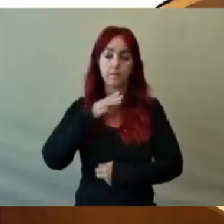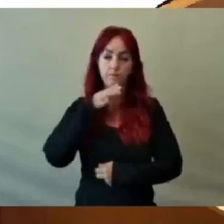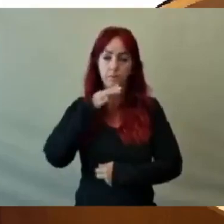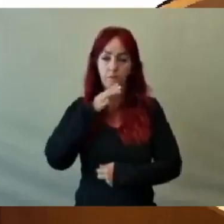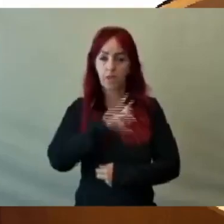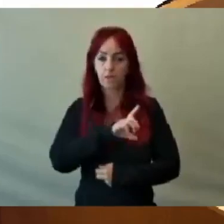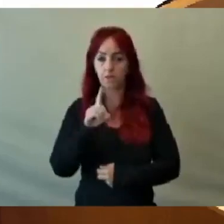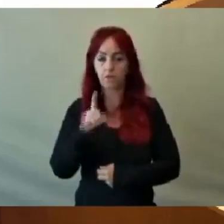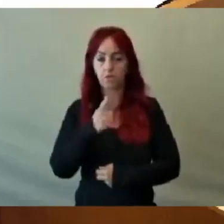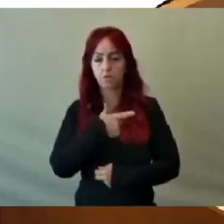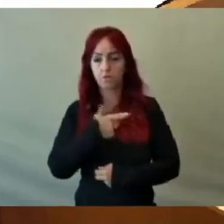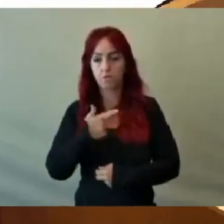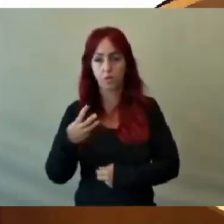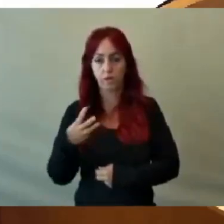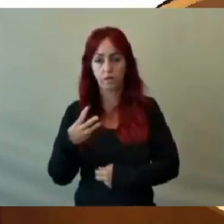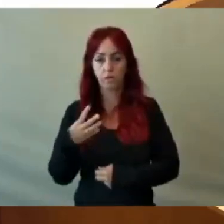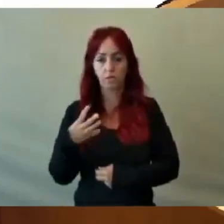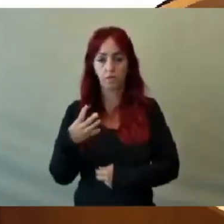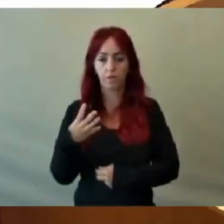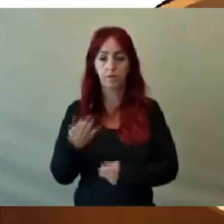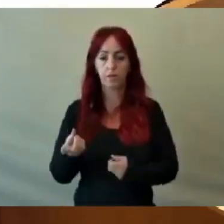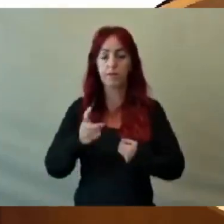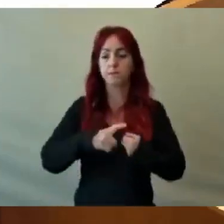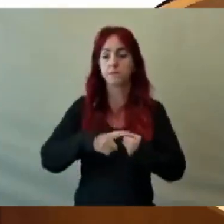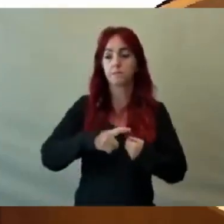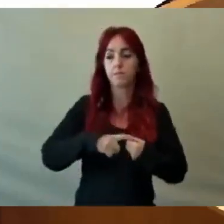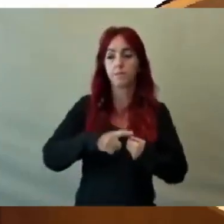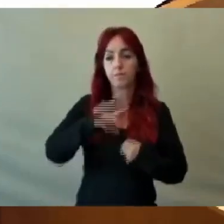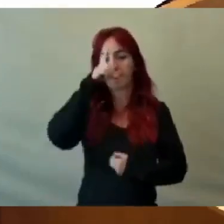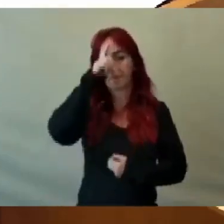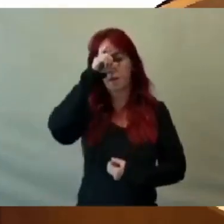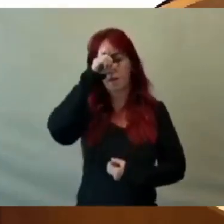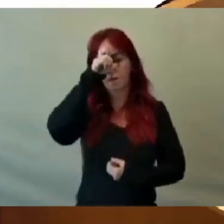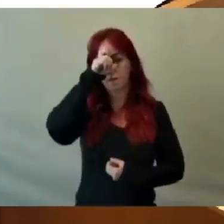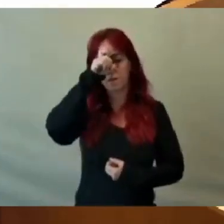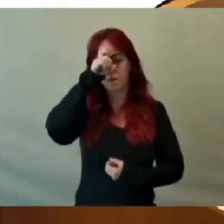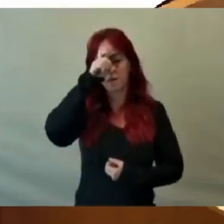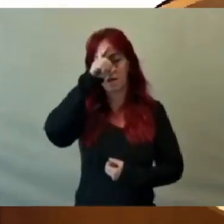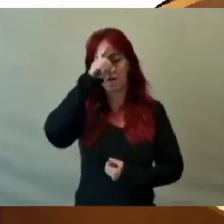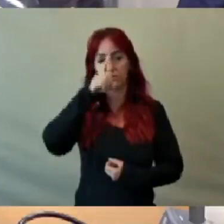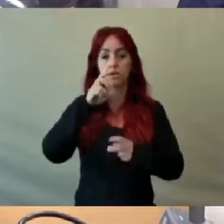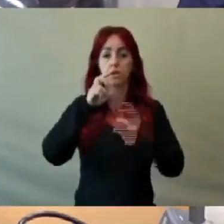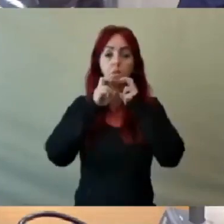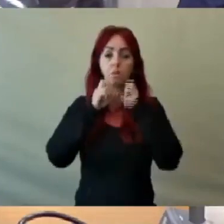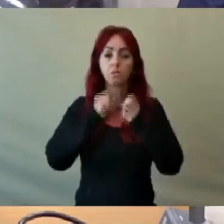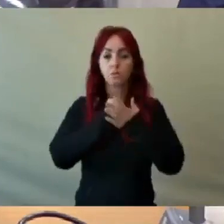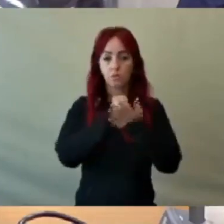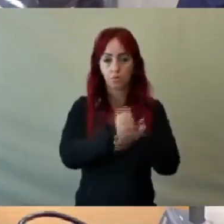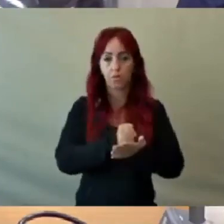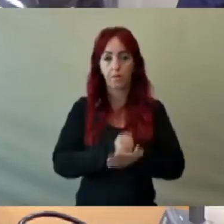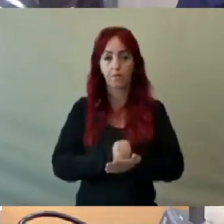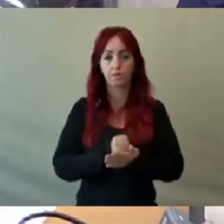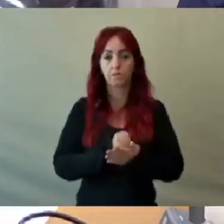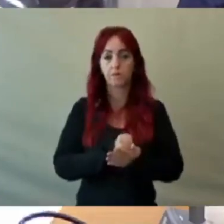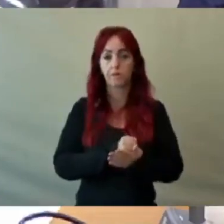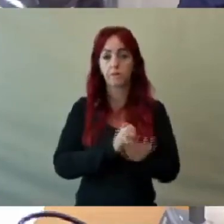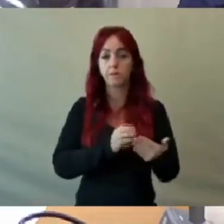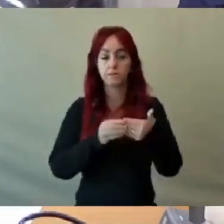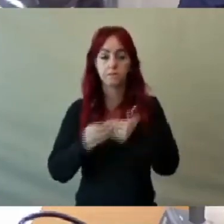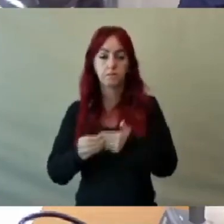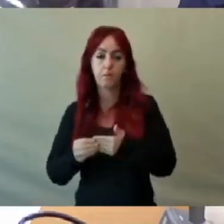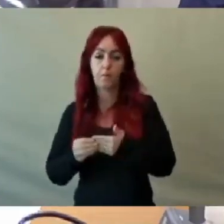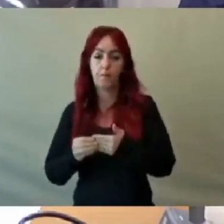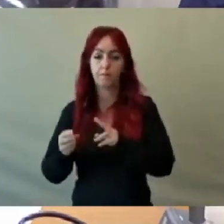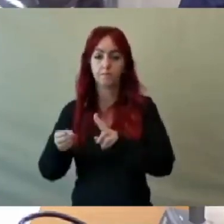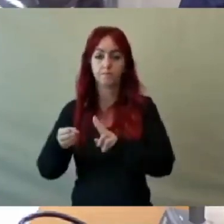João XXIII, para UPA Barreiro. Autoria, vereador doutor Bruno Pedralva. Em